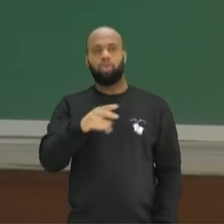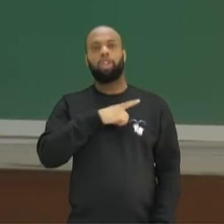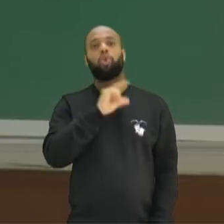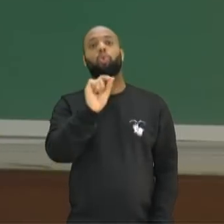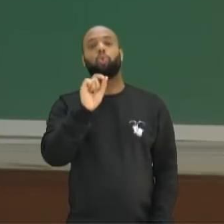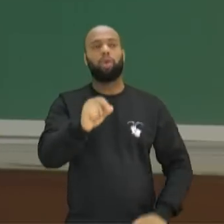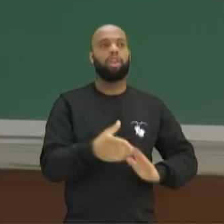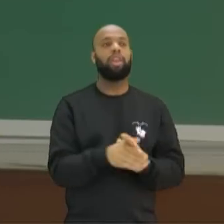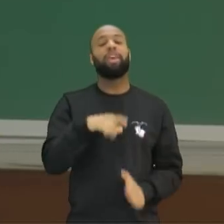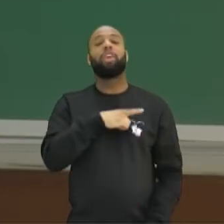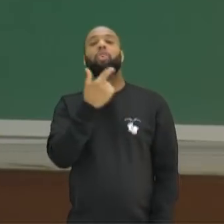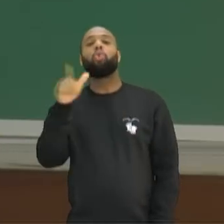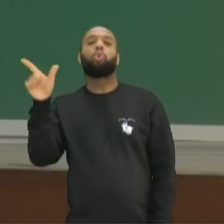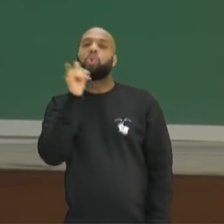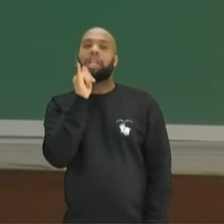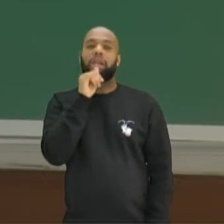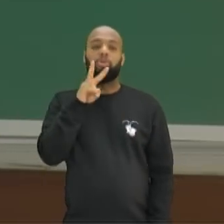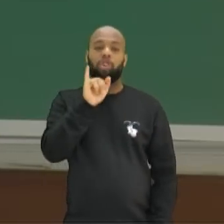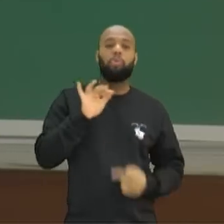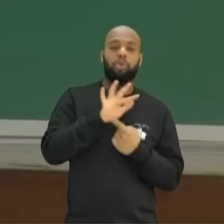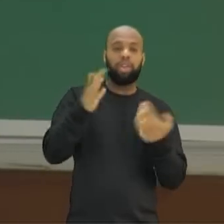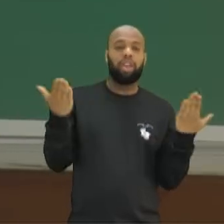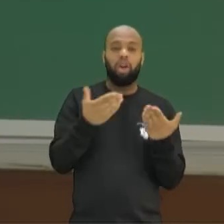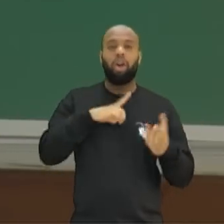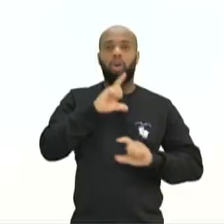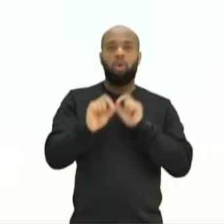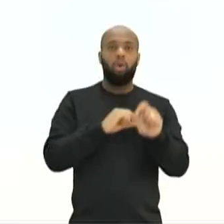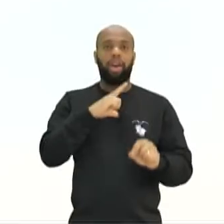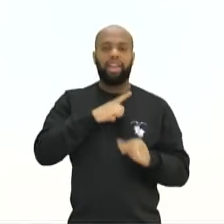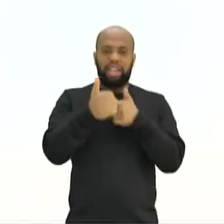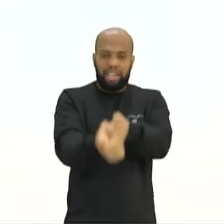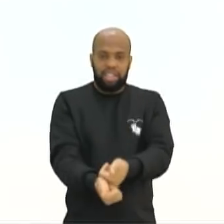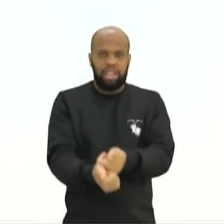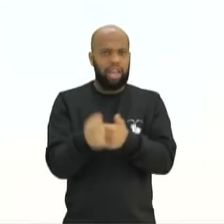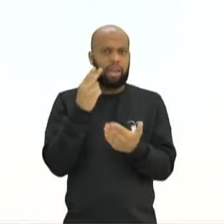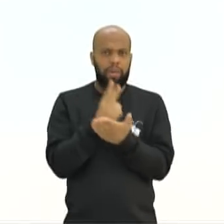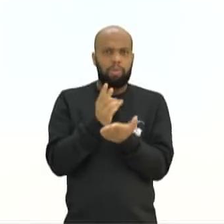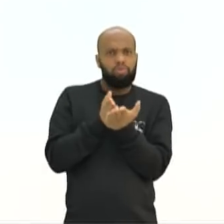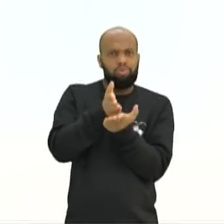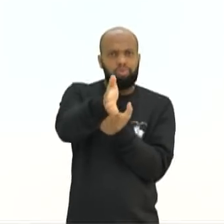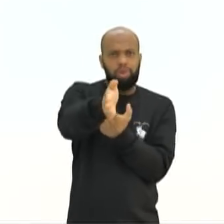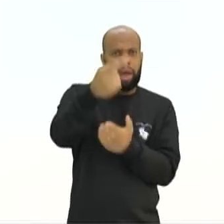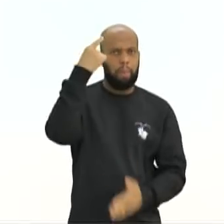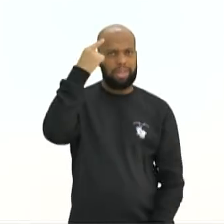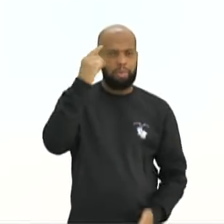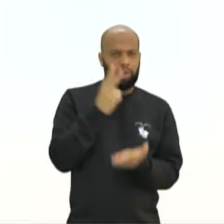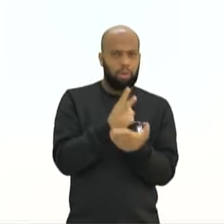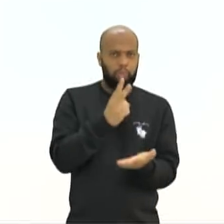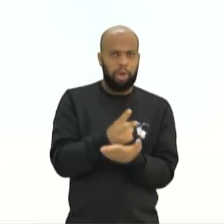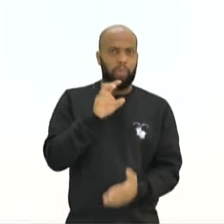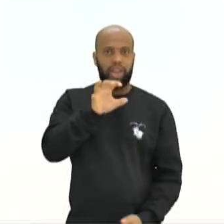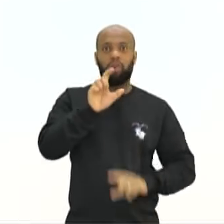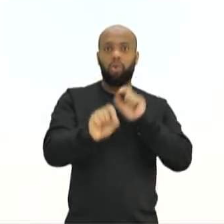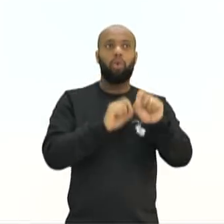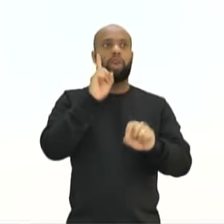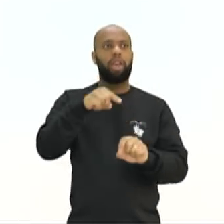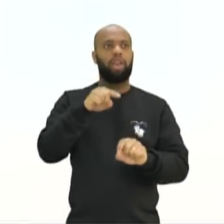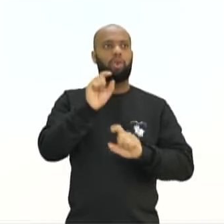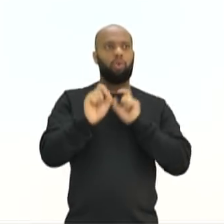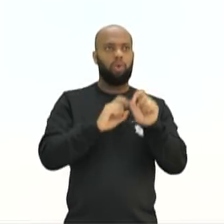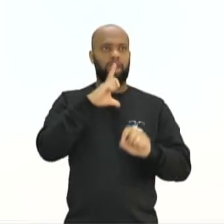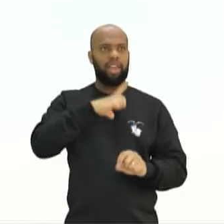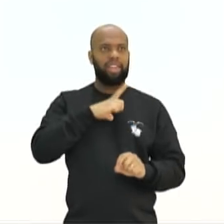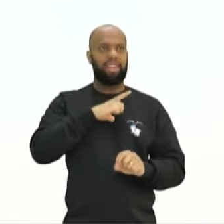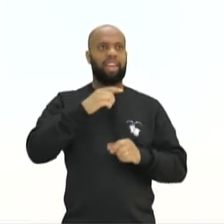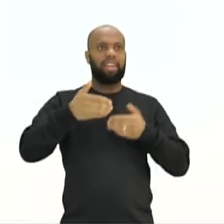ele traz: outro exemplo a ser mencionado é que também segue nessa linha, que também segue nessa linha, é o Stadia, serviço